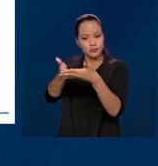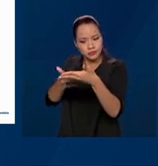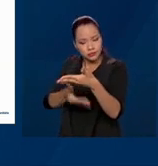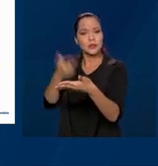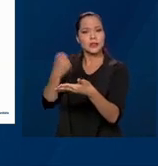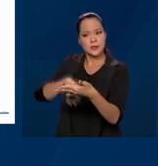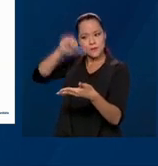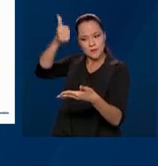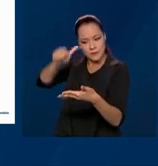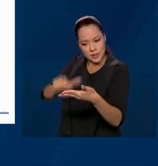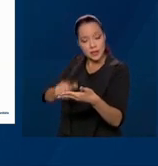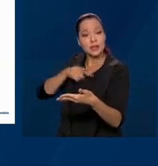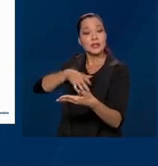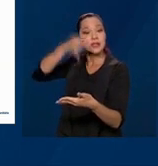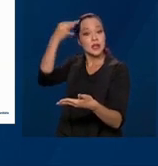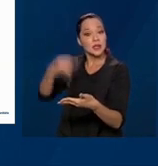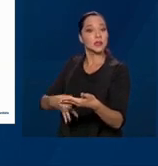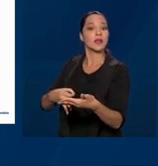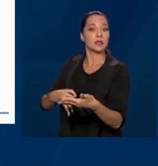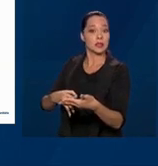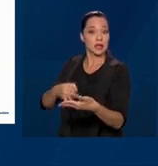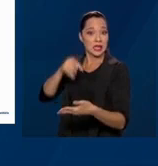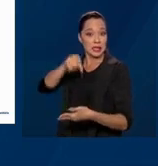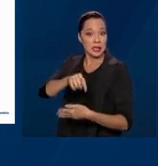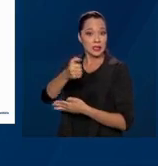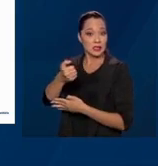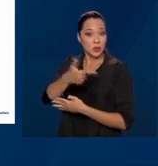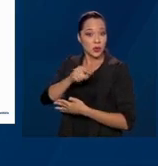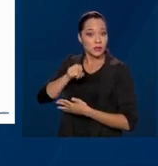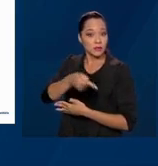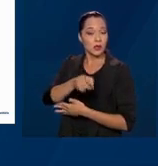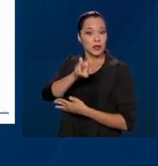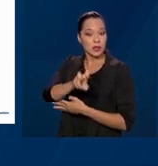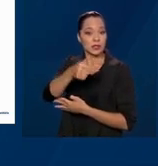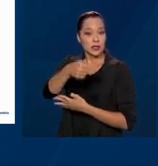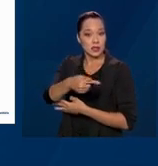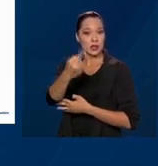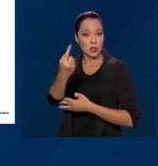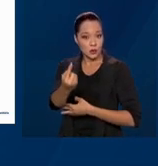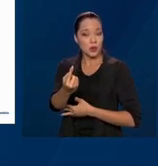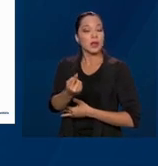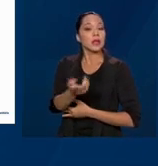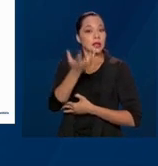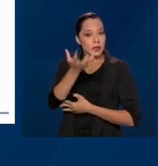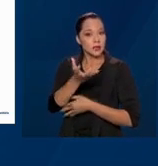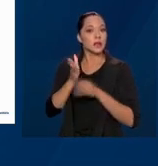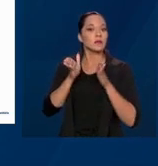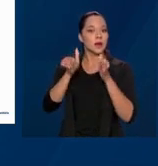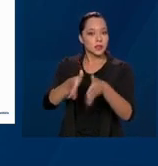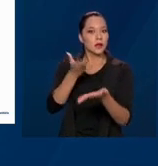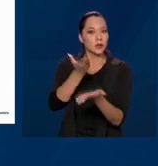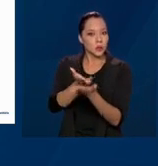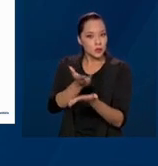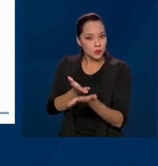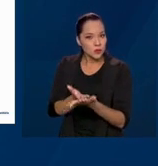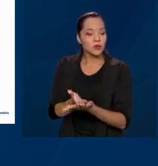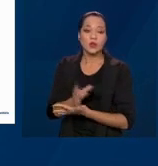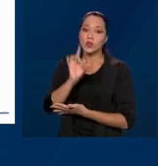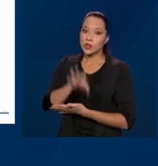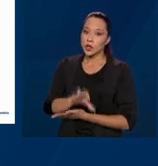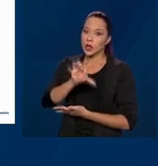ter certeza de que, dos 12.571 que quiseram participar do estudo,